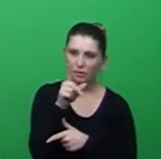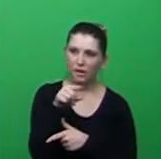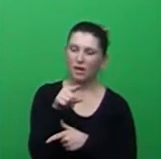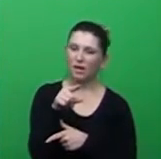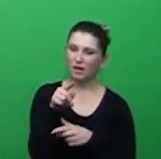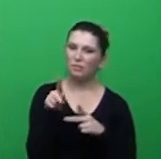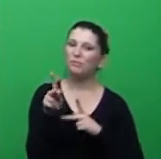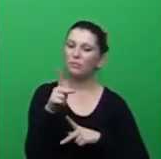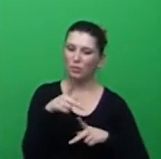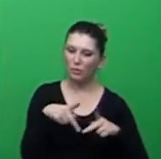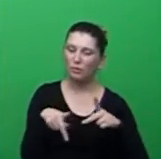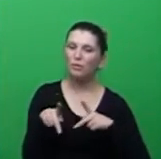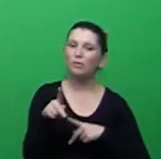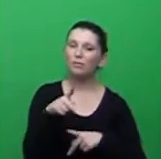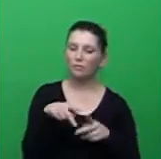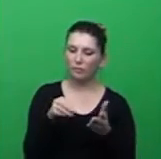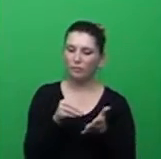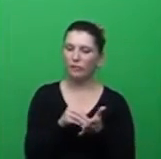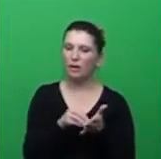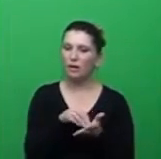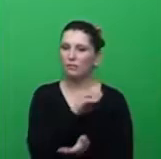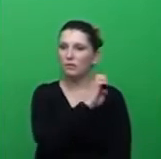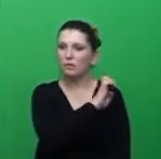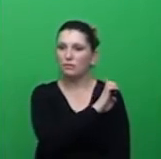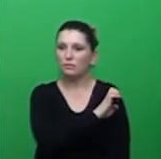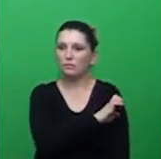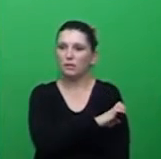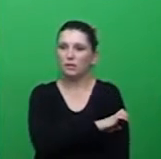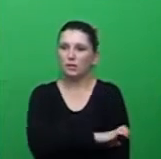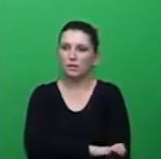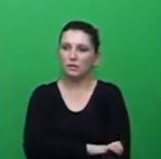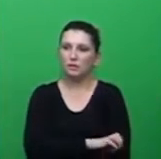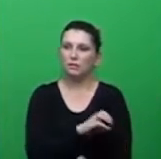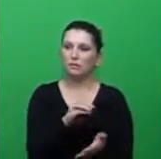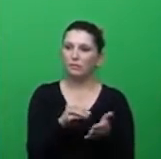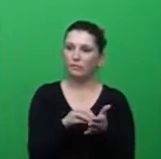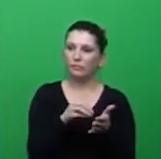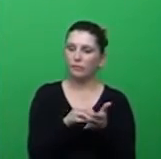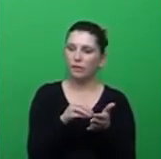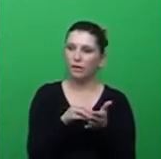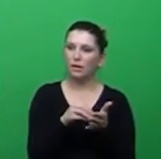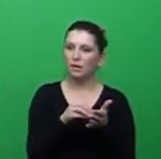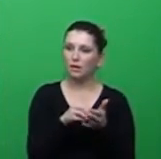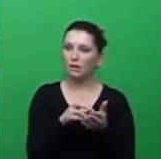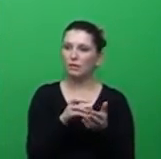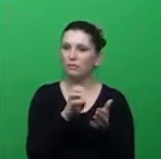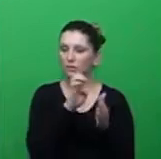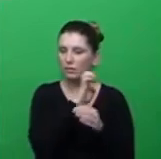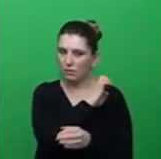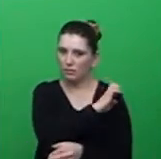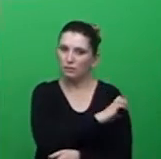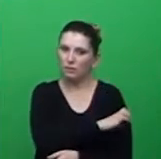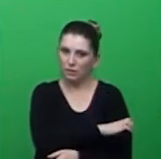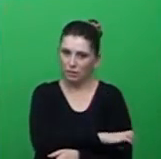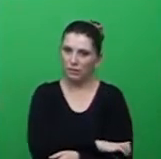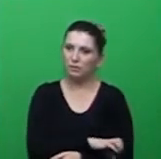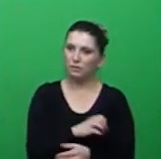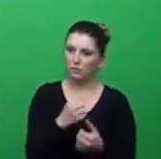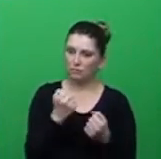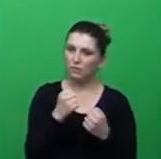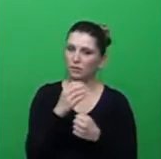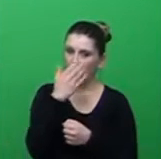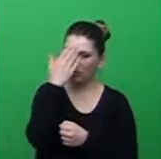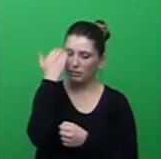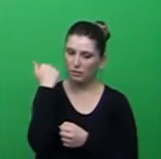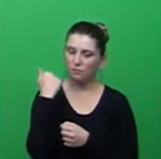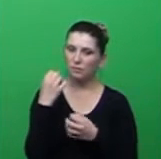povo, das pessoas que jogaram lixo, e provavelmente alguns catadores também que vão lá pegar o que querem e ficam jogando folha e ficam jogando